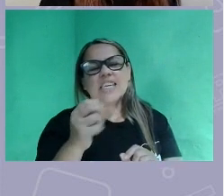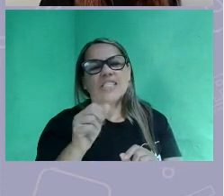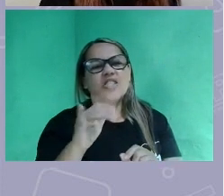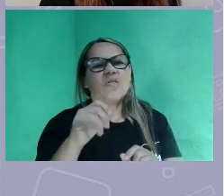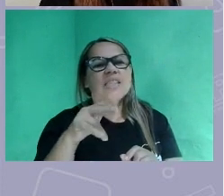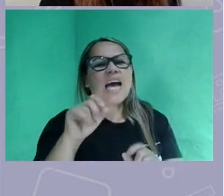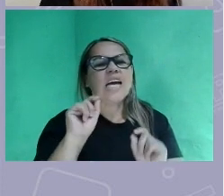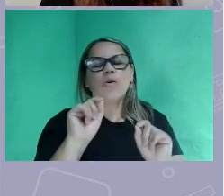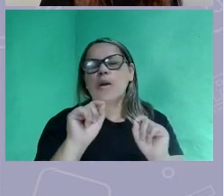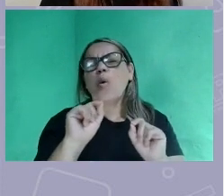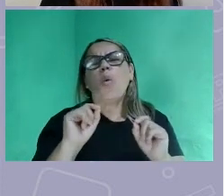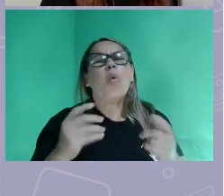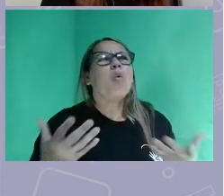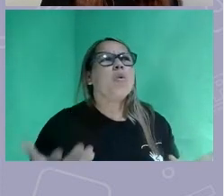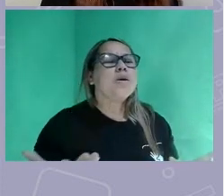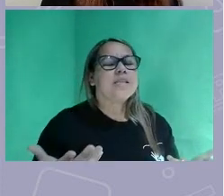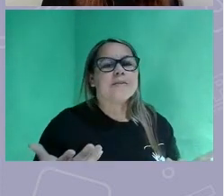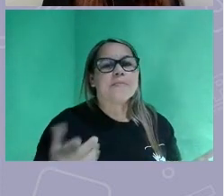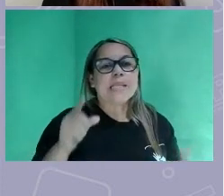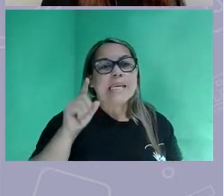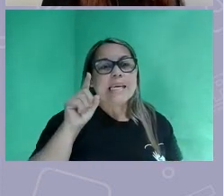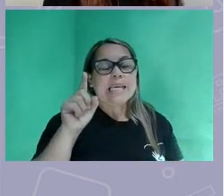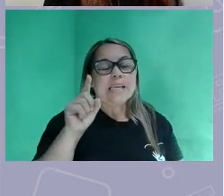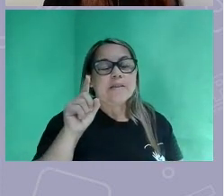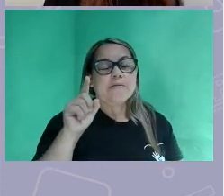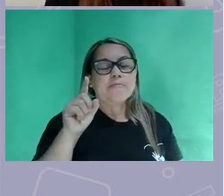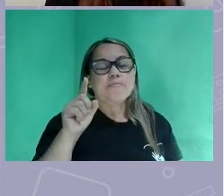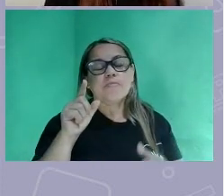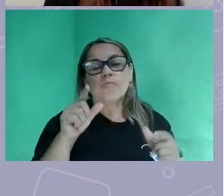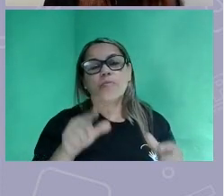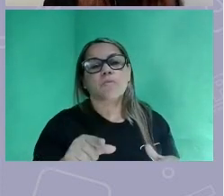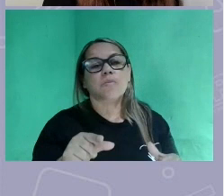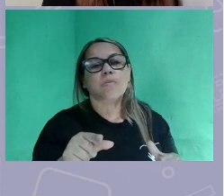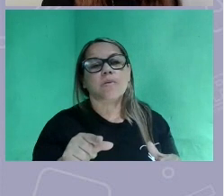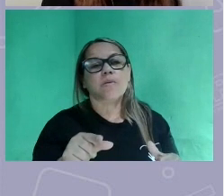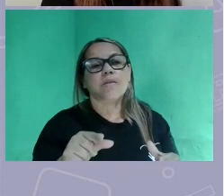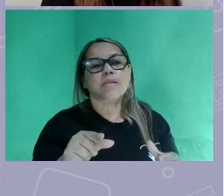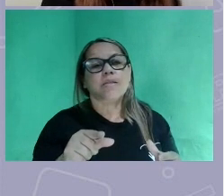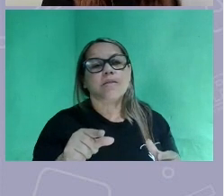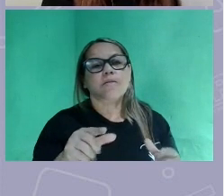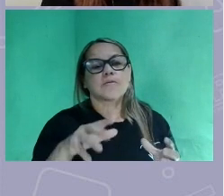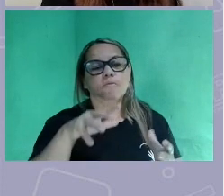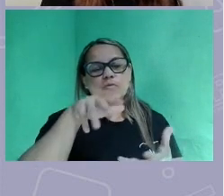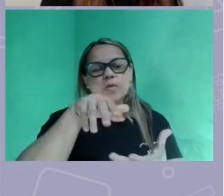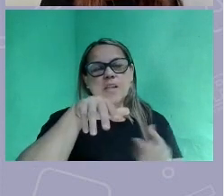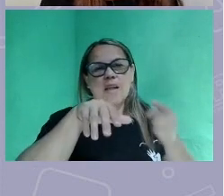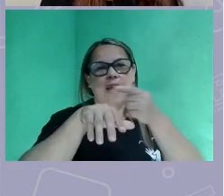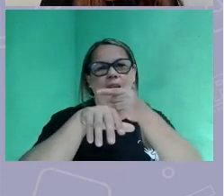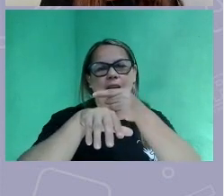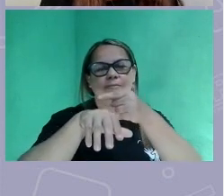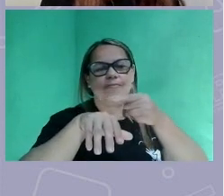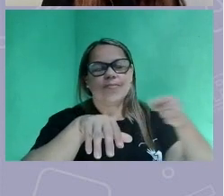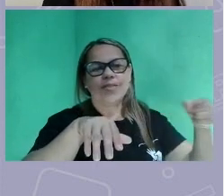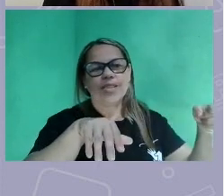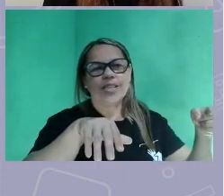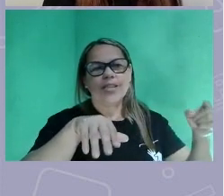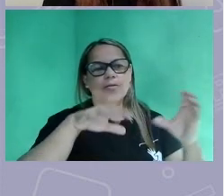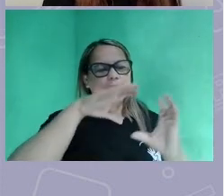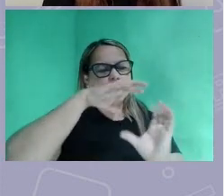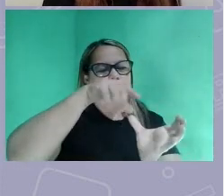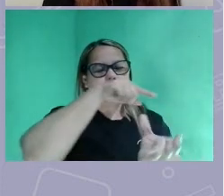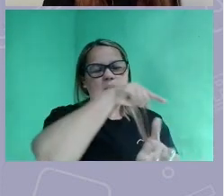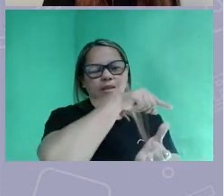satélite cujo o plano de órbita se dá na linha do Equador ok e